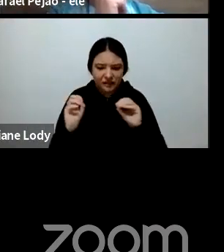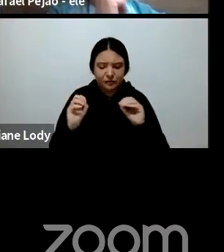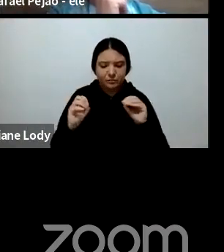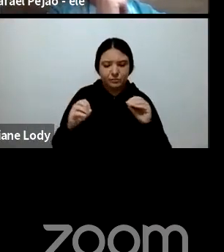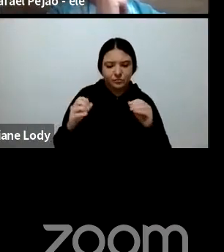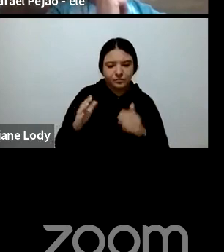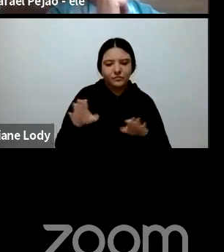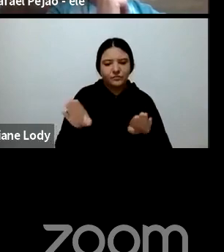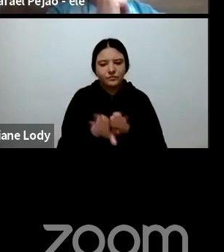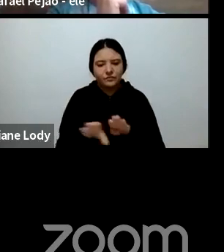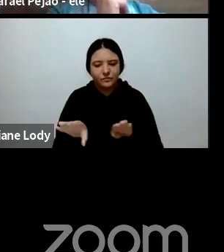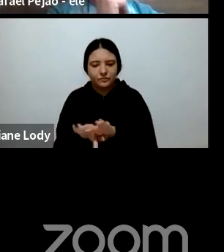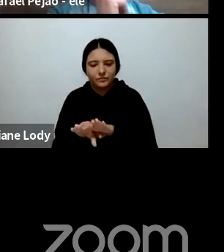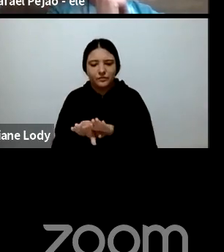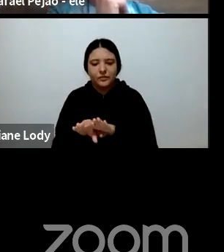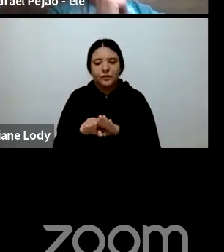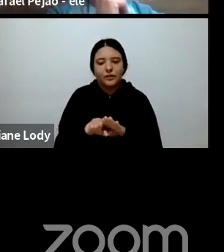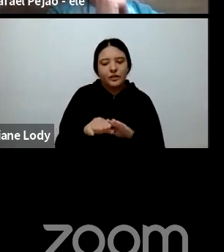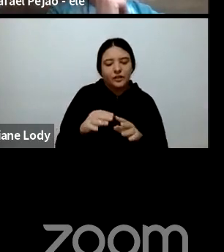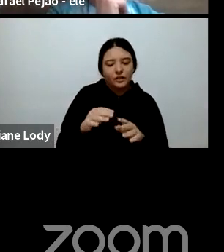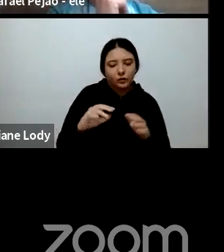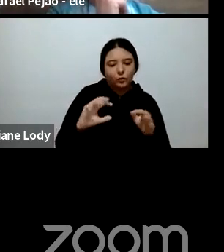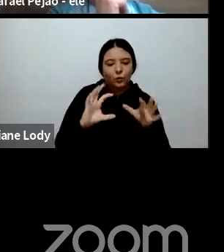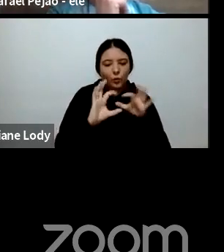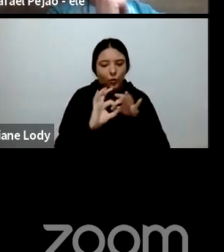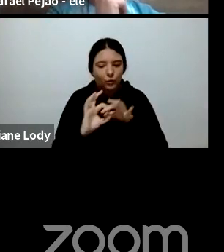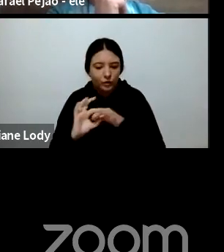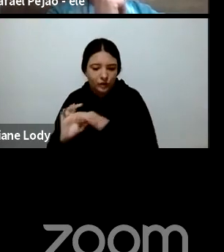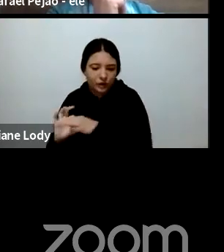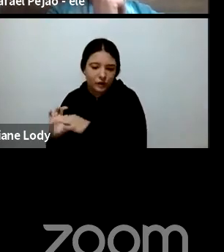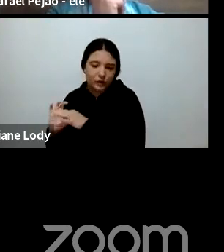estavam naquele contexto, e